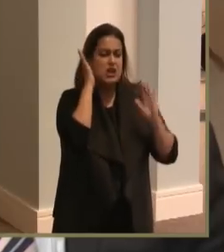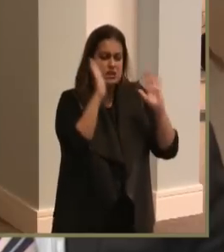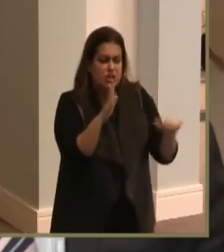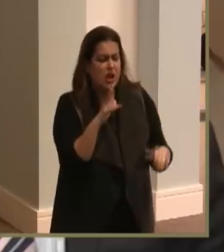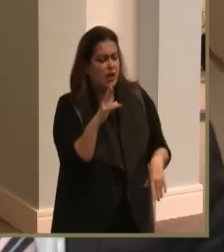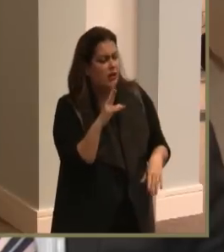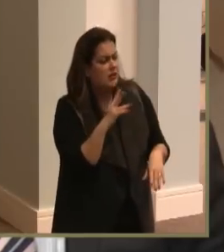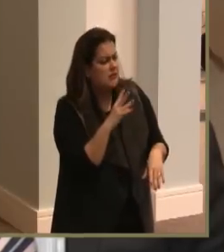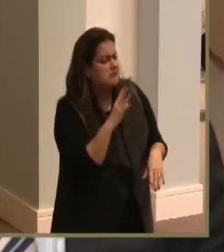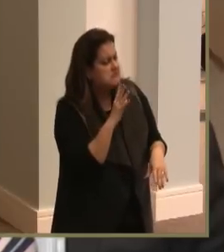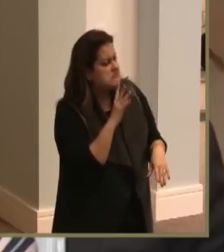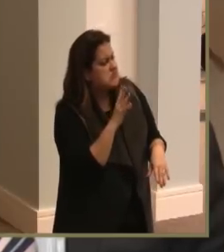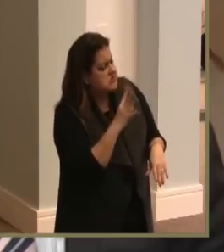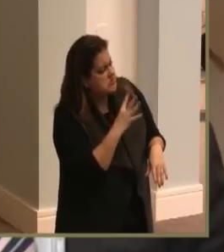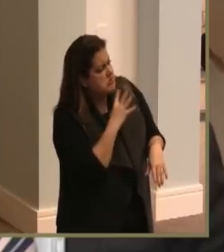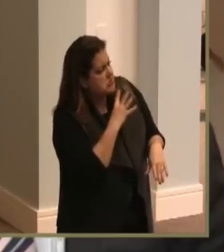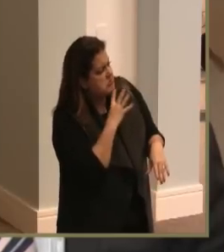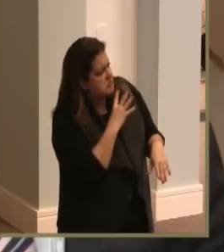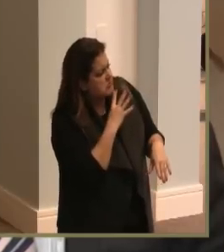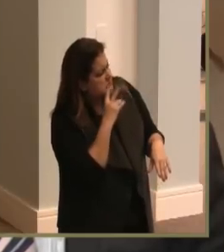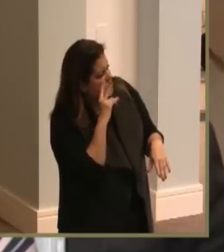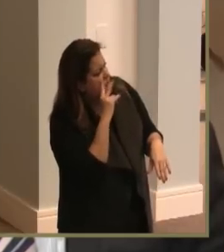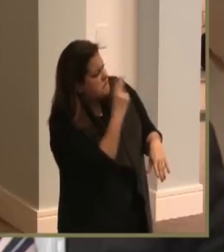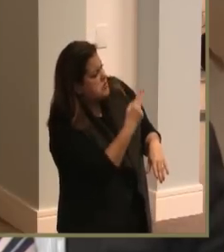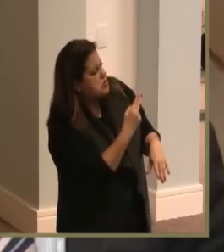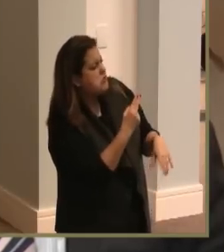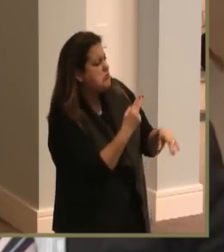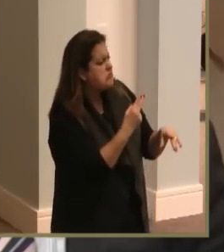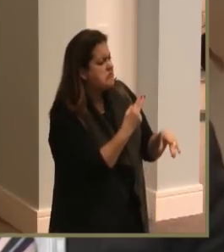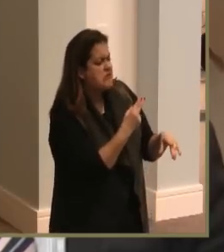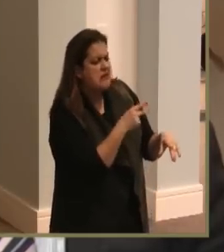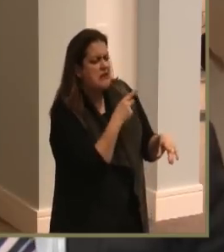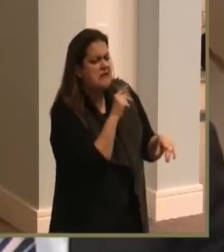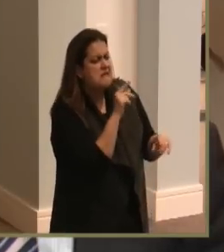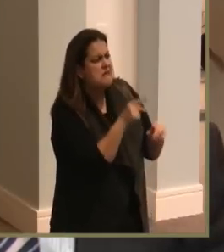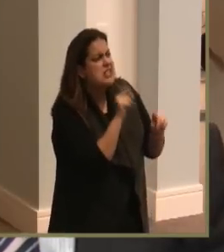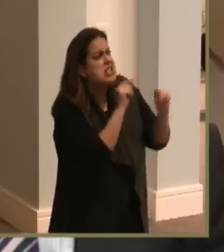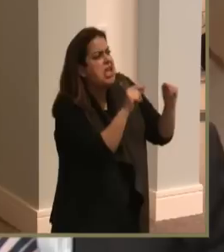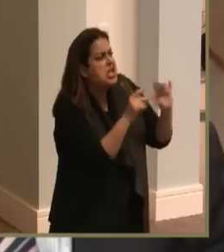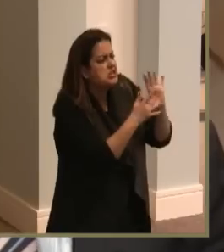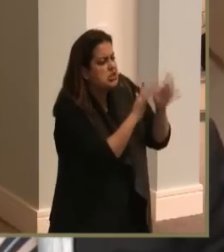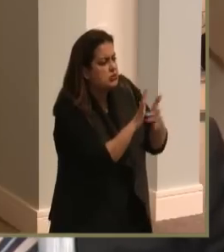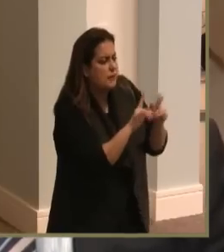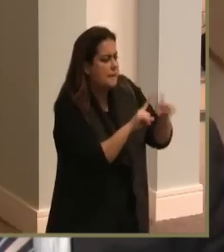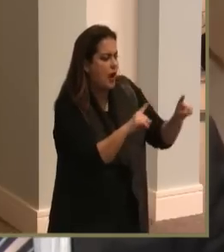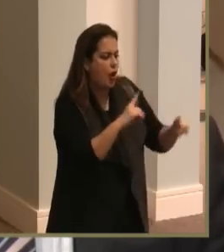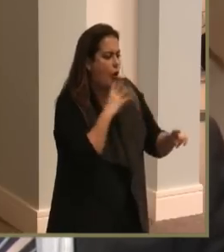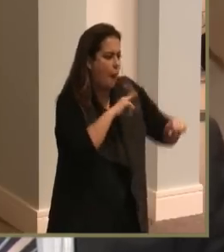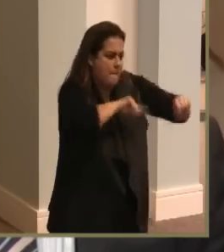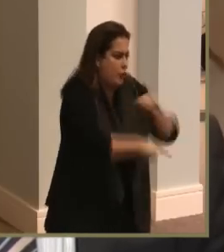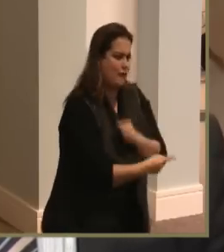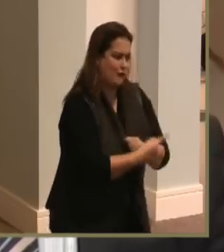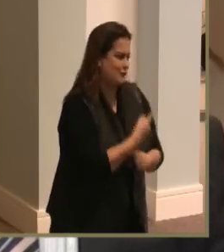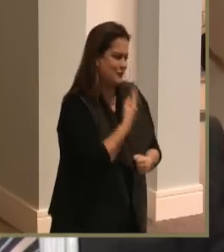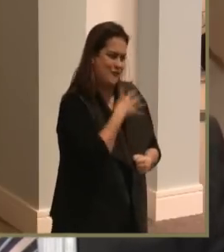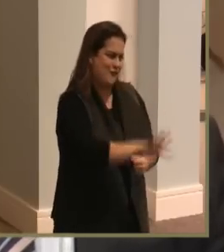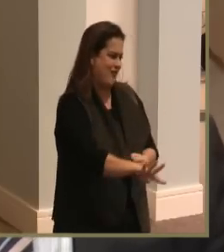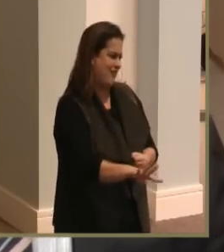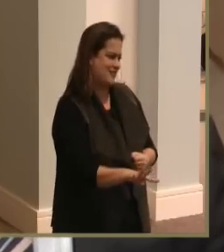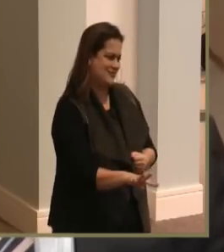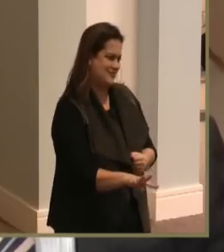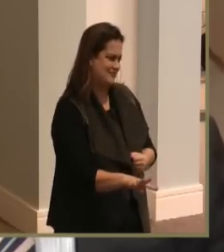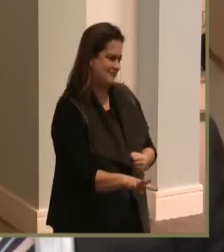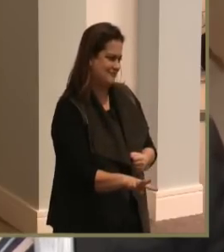Jesus, mas ainda não foram confrontadas, alcançadas pelo poder do Evangelho. Brasília é o nosso